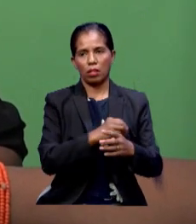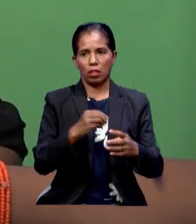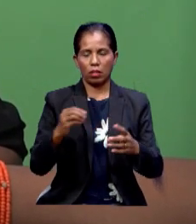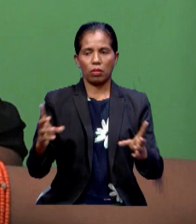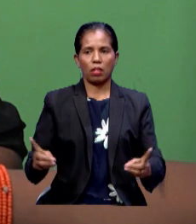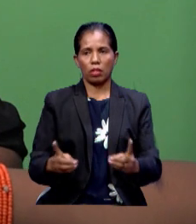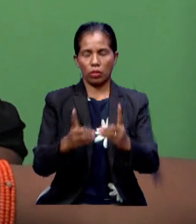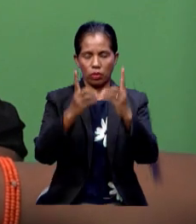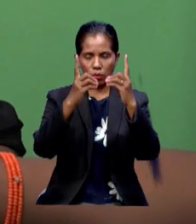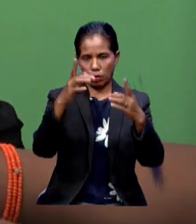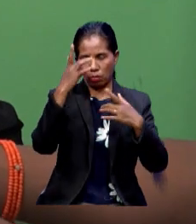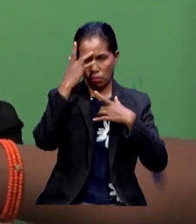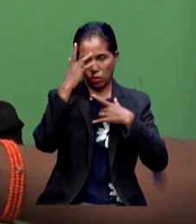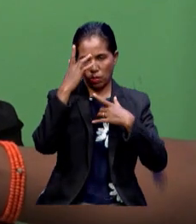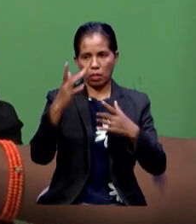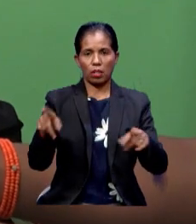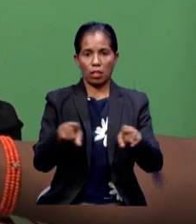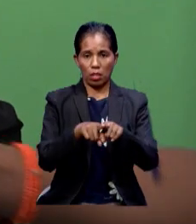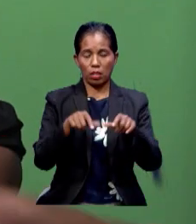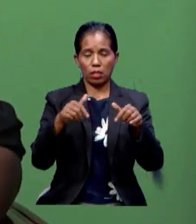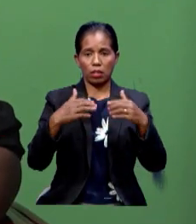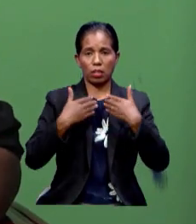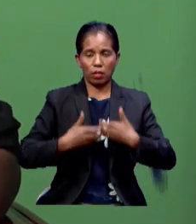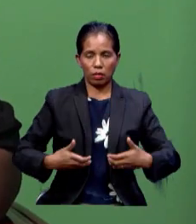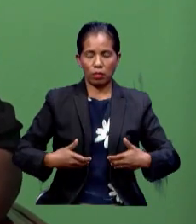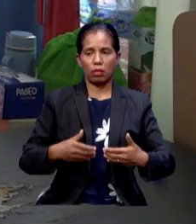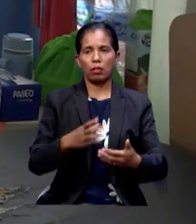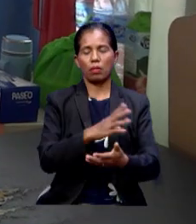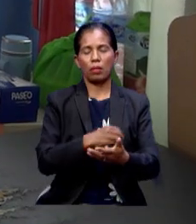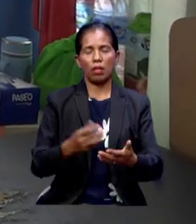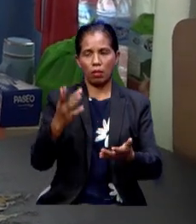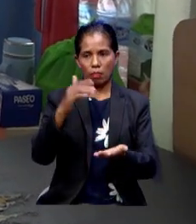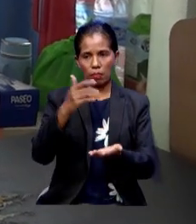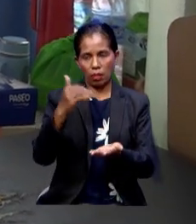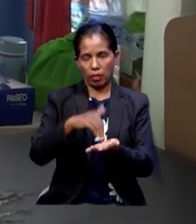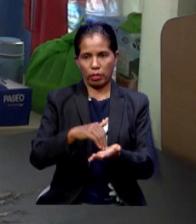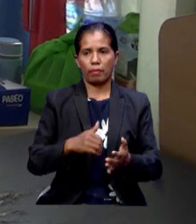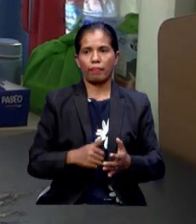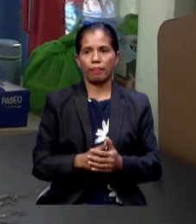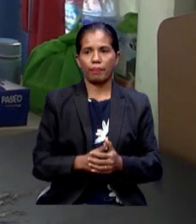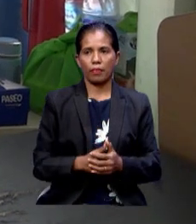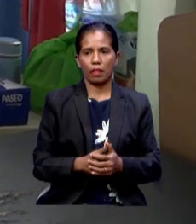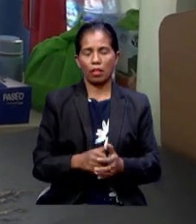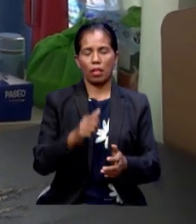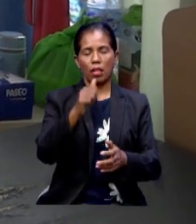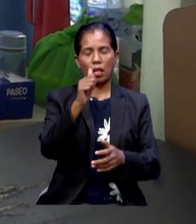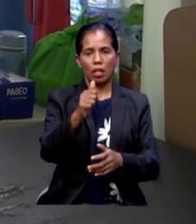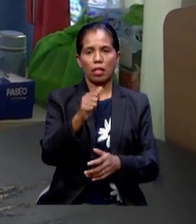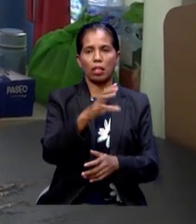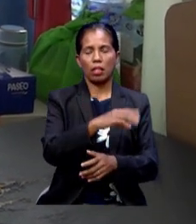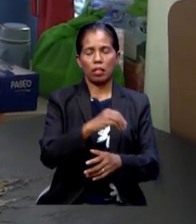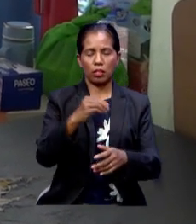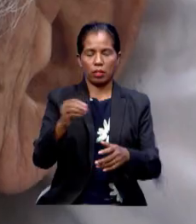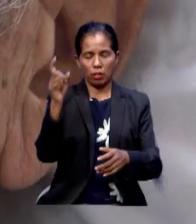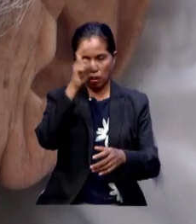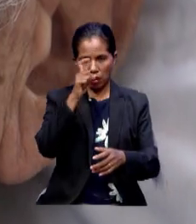asoru moras ne ni bel musfil fa le Saudoso Sebastião ni amang Afonso Gomes hoi dari hitunolo